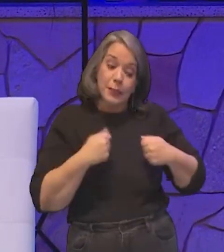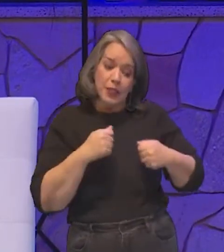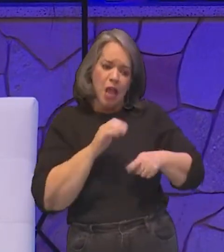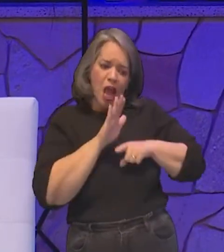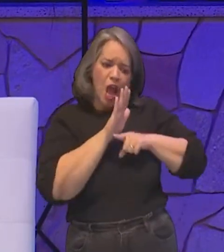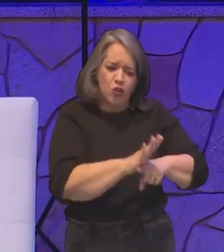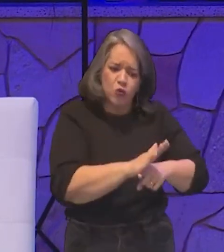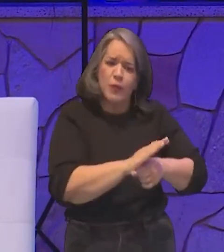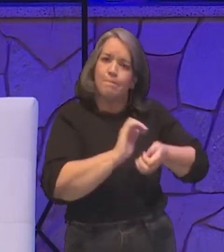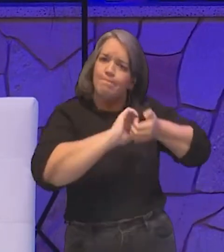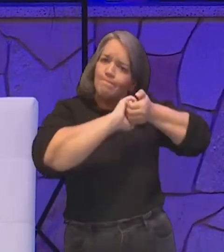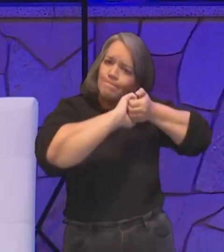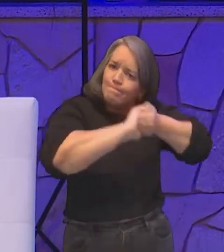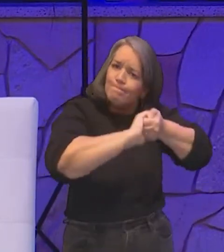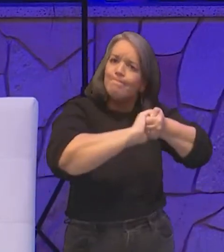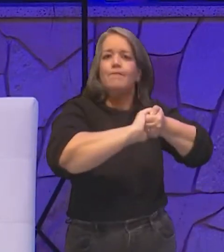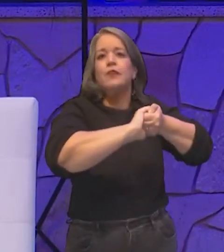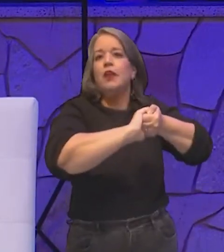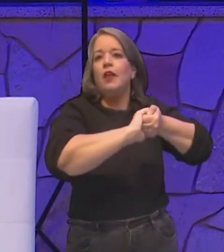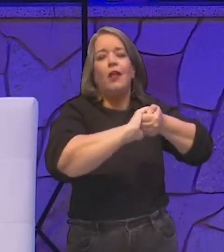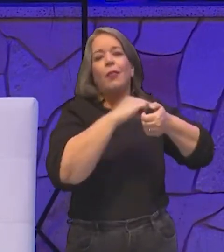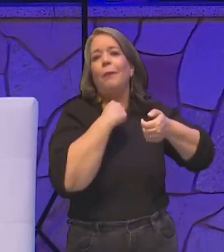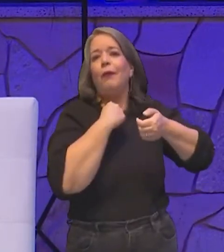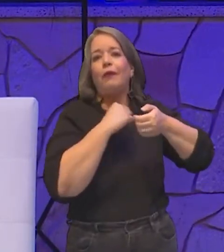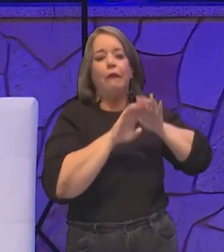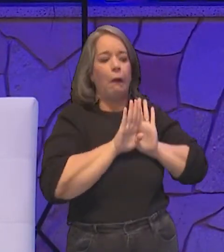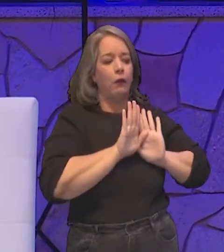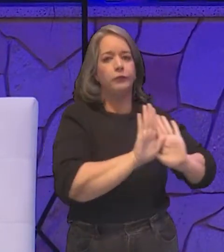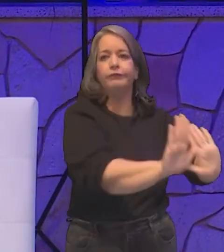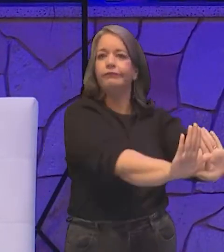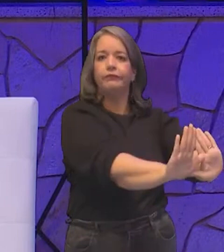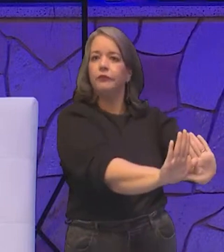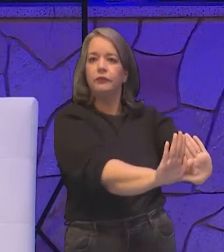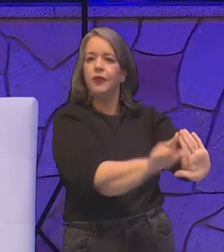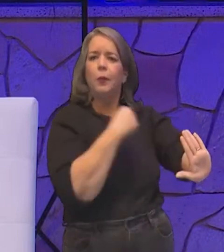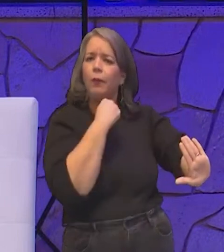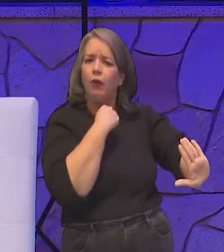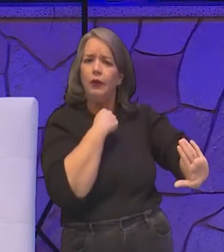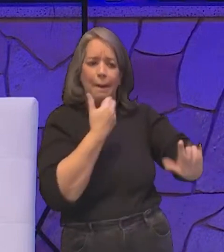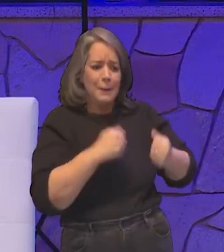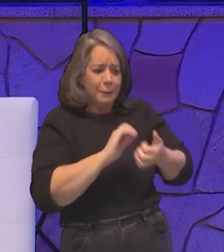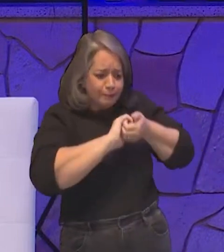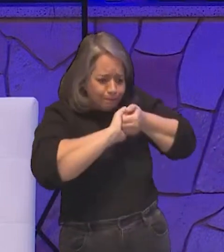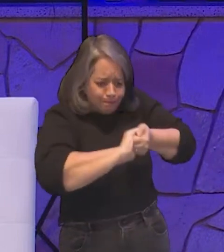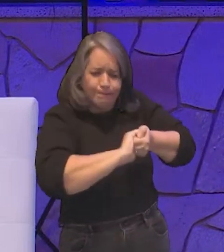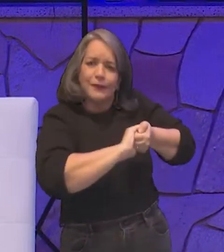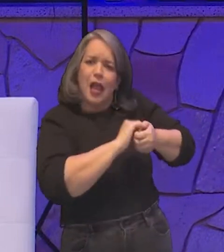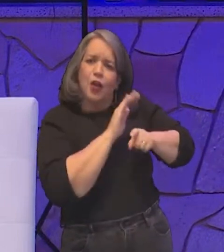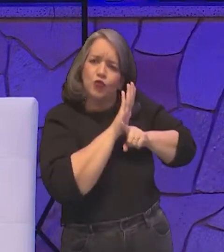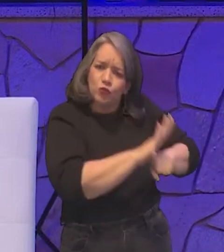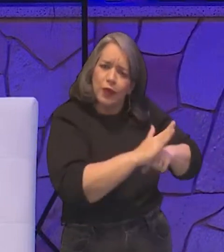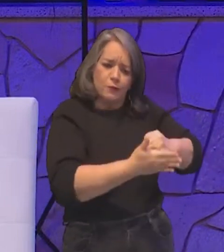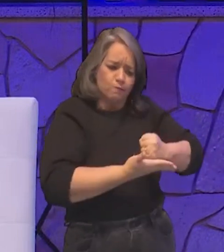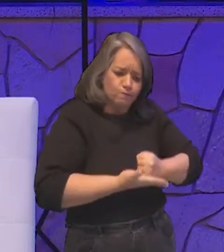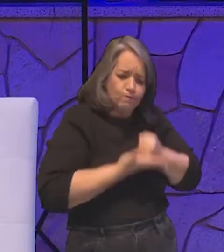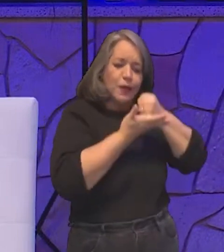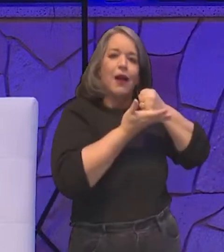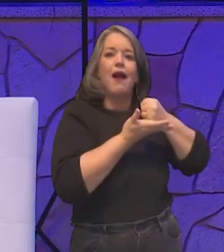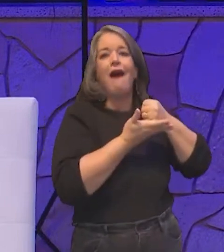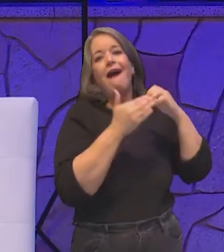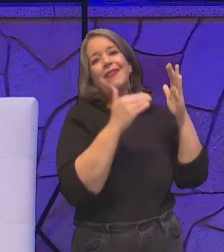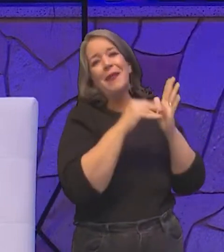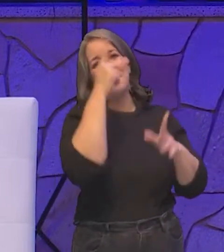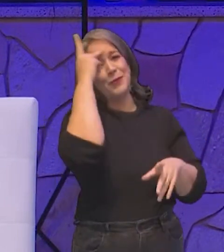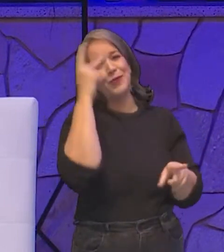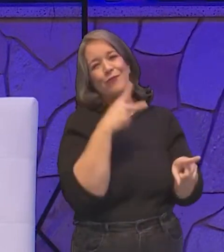nós seguramos e agarramos com firmeza, sem deixar cair no chão aquele irmão que passa por uma